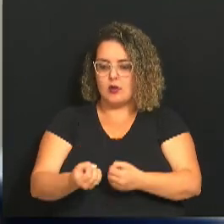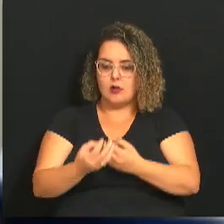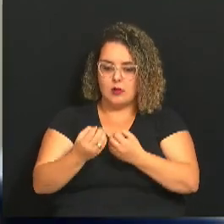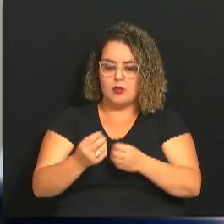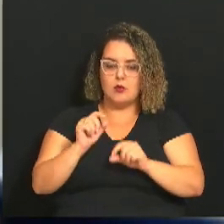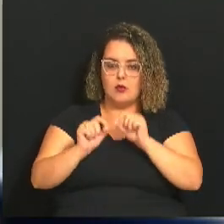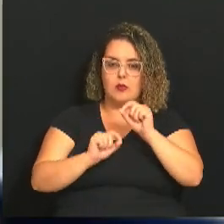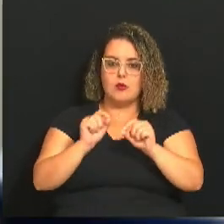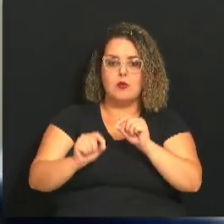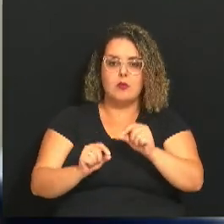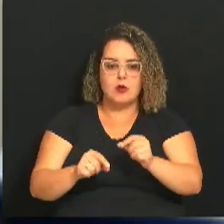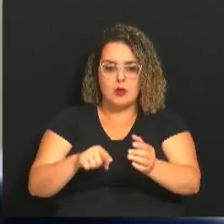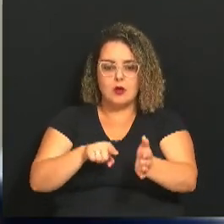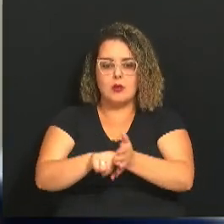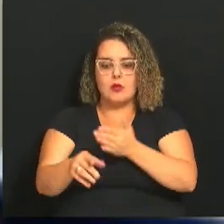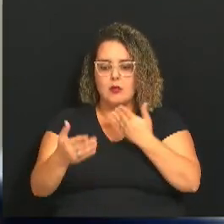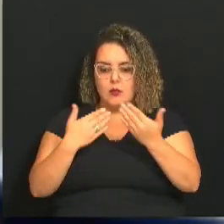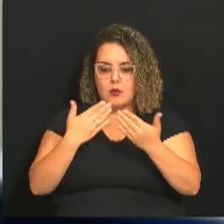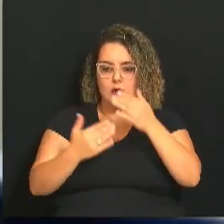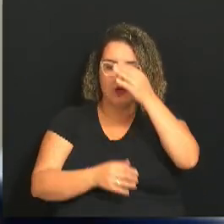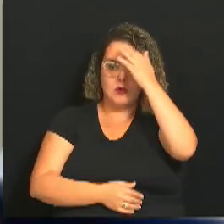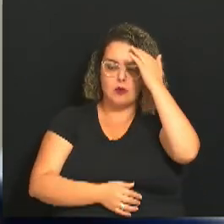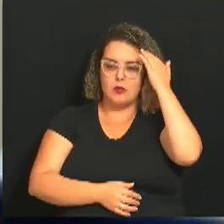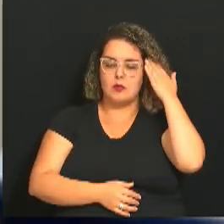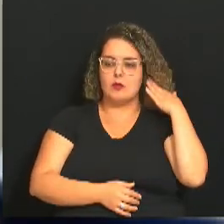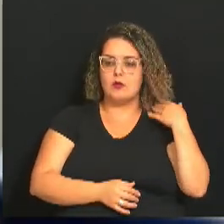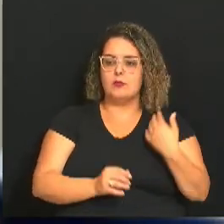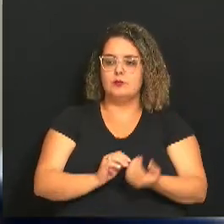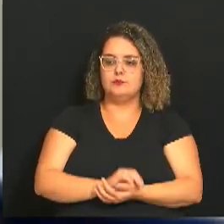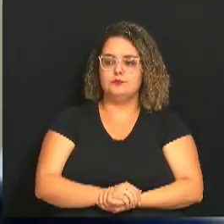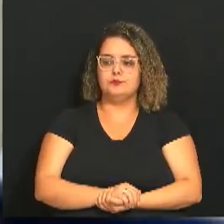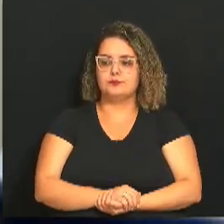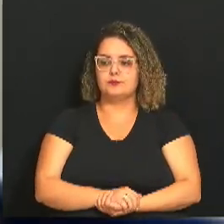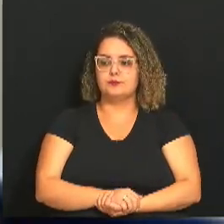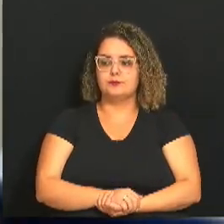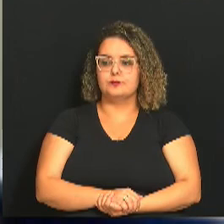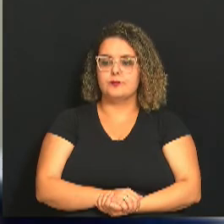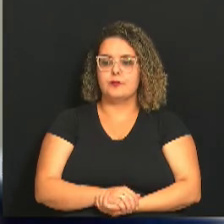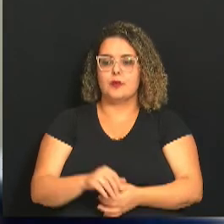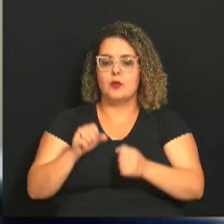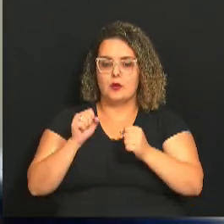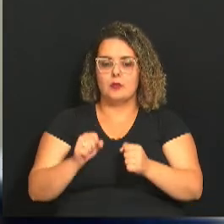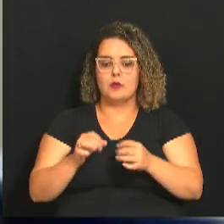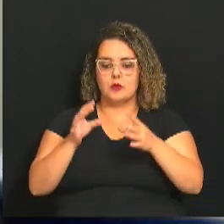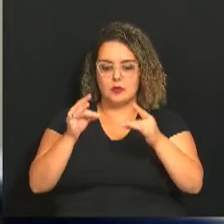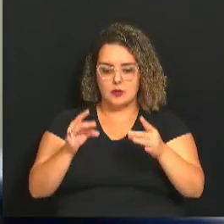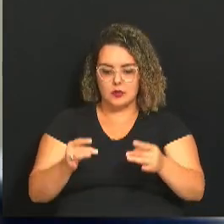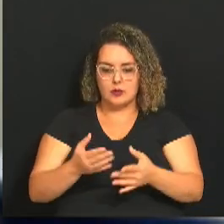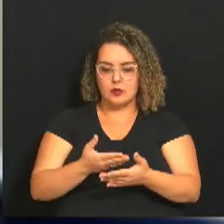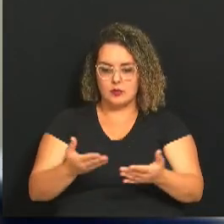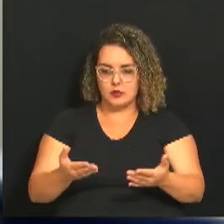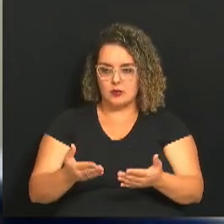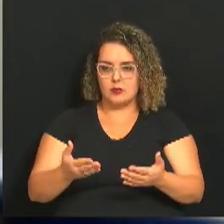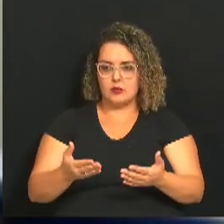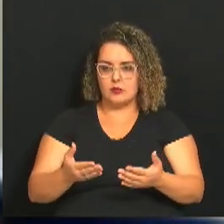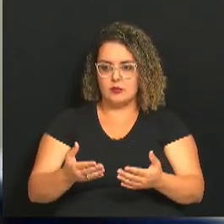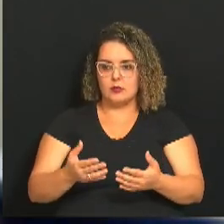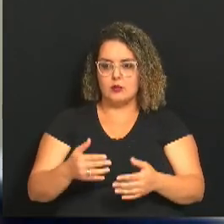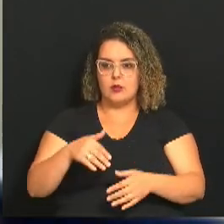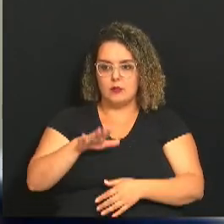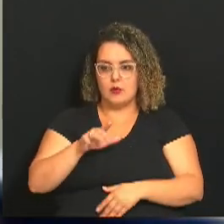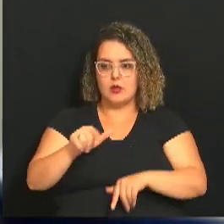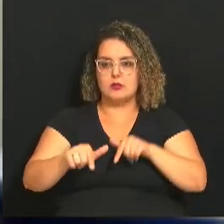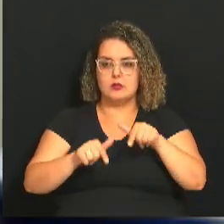vocês poderiam estar conversando dentro da prefeitura, para a gente poder estar afinando isso daí e dando mais subsídios para a gente